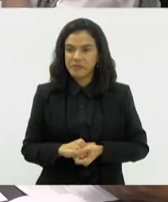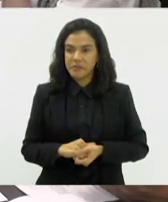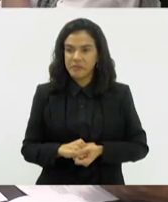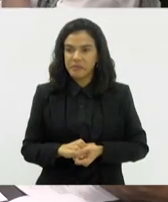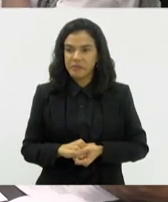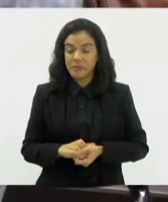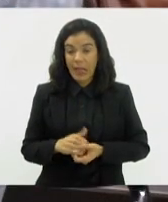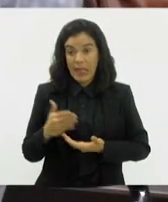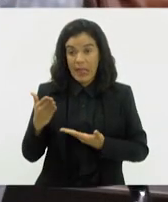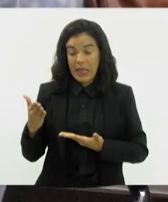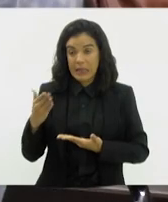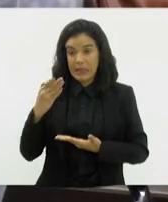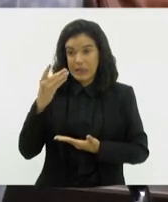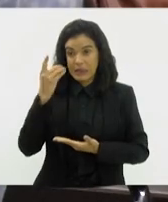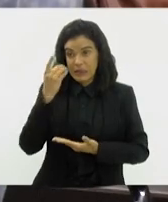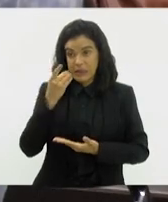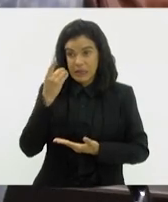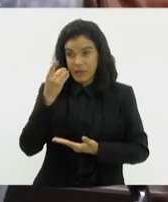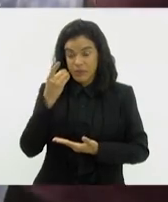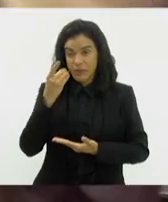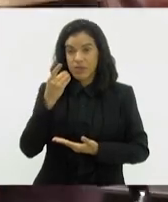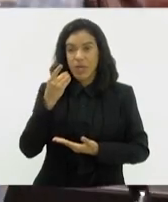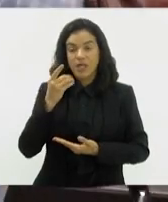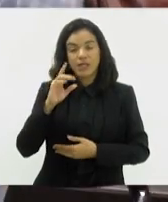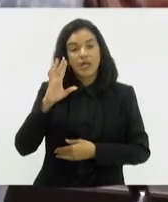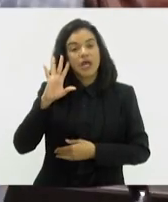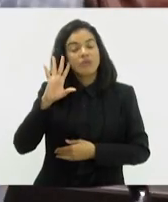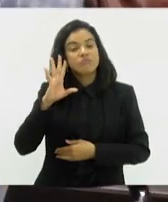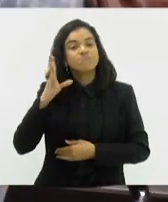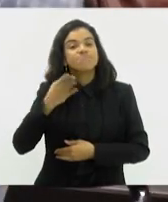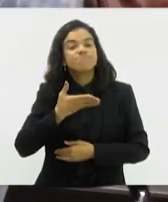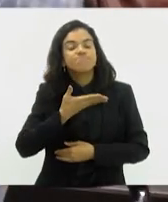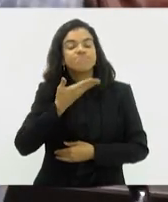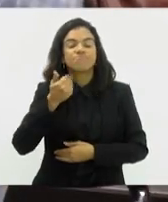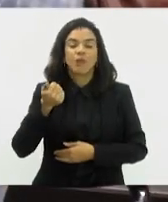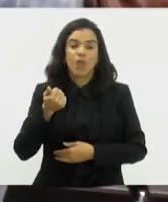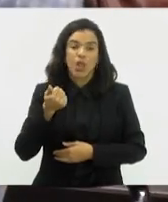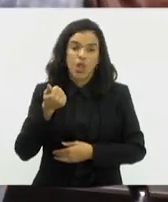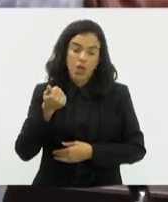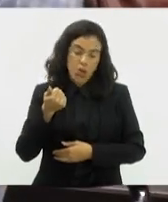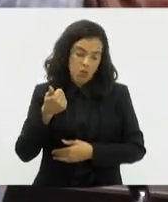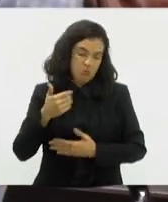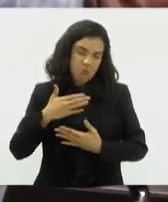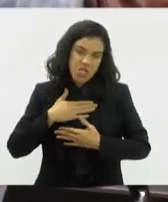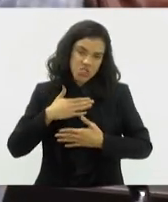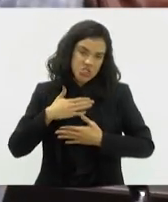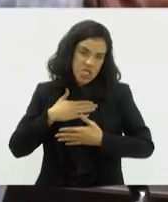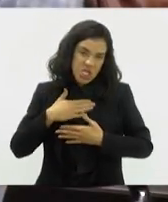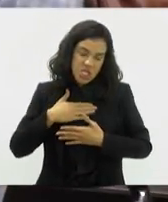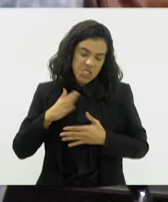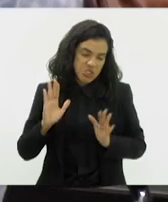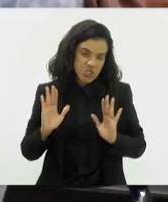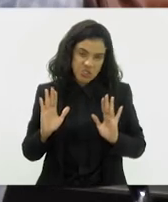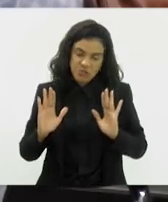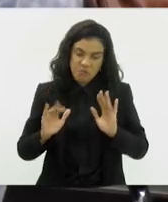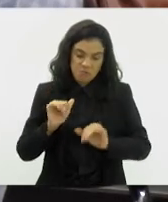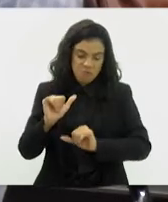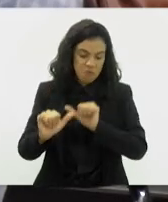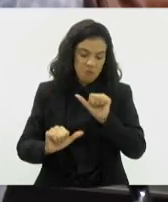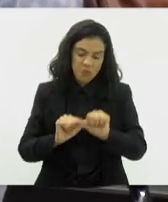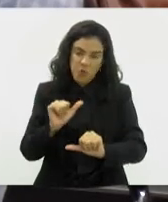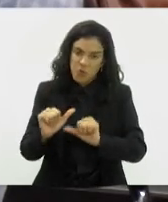Como a deputada optou por esse caminho legislativo, nós acho que cabe a gente tentar alterá-lo.